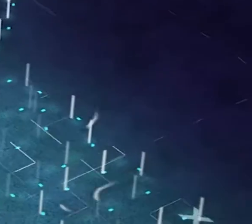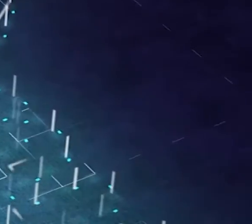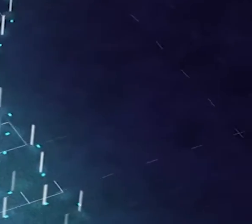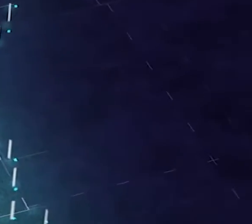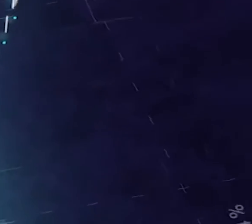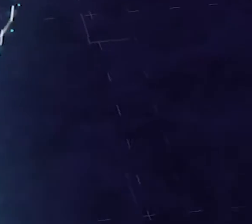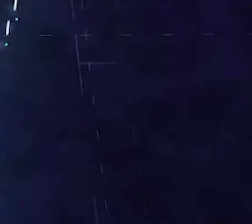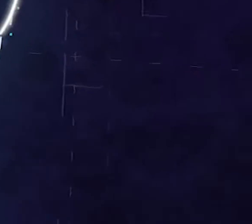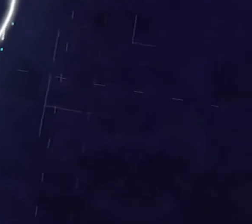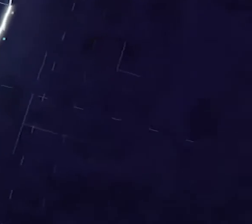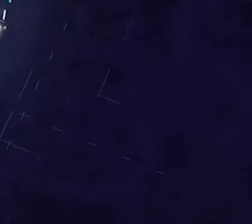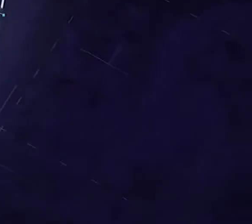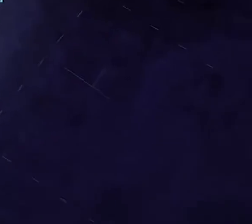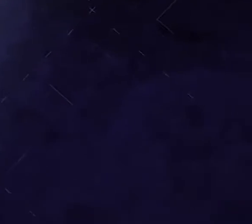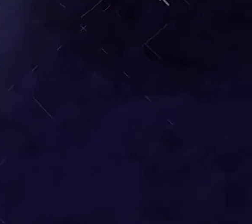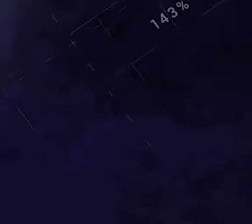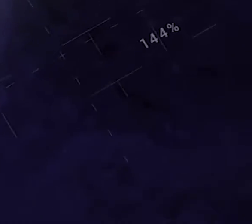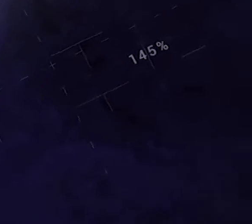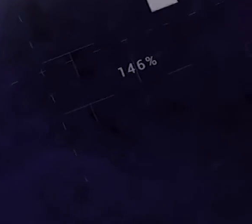E